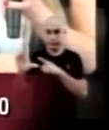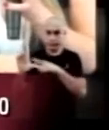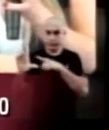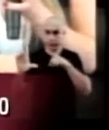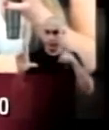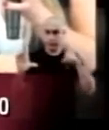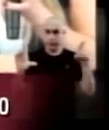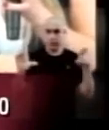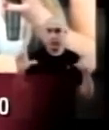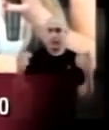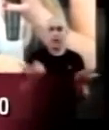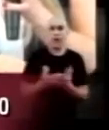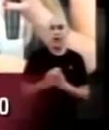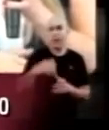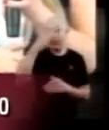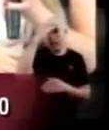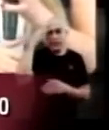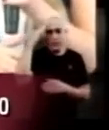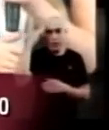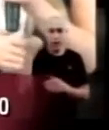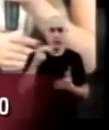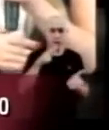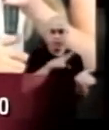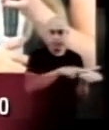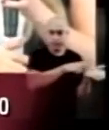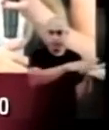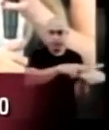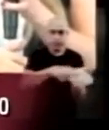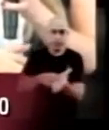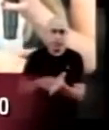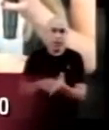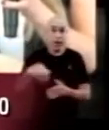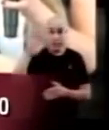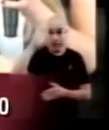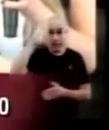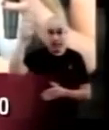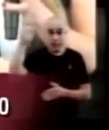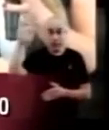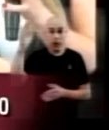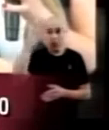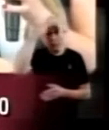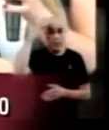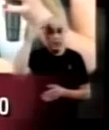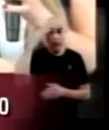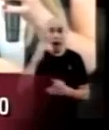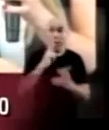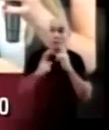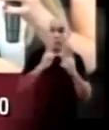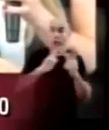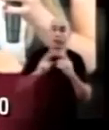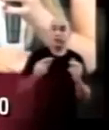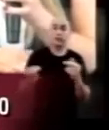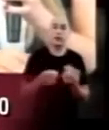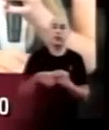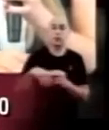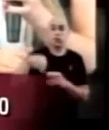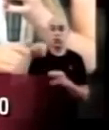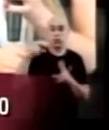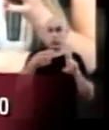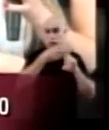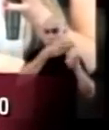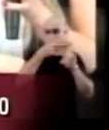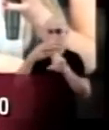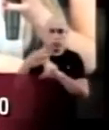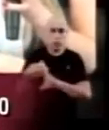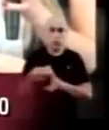Em relação à taxa de ocupação, que é o que corresponde principalmente à nossa capacidade de resposta do sistema de saúde. Nós,